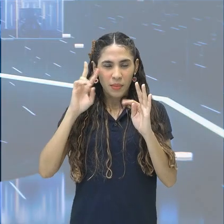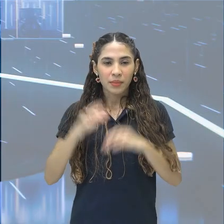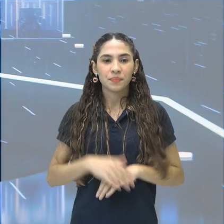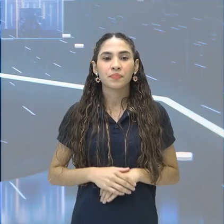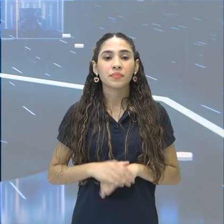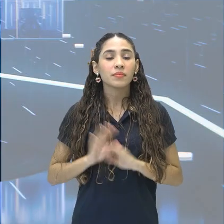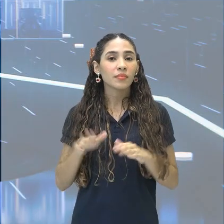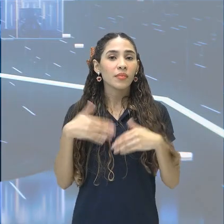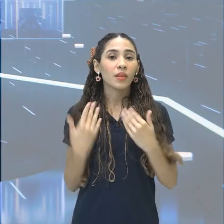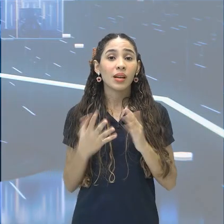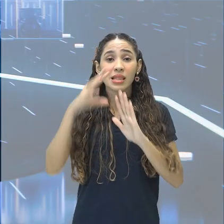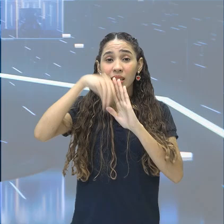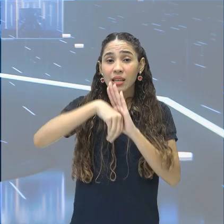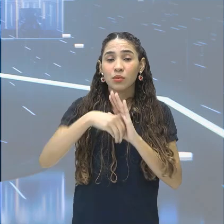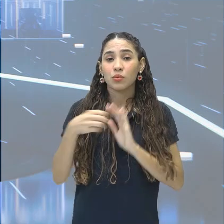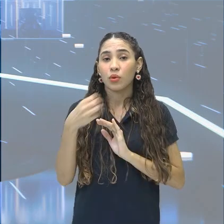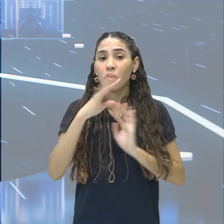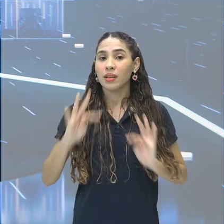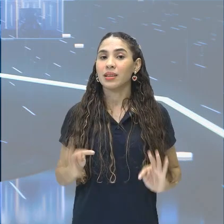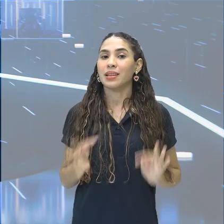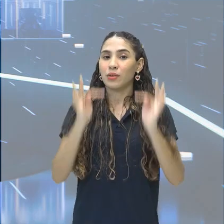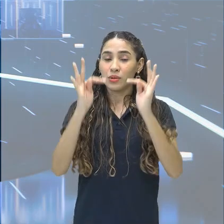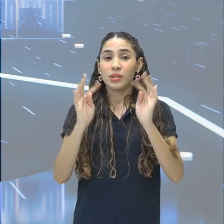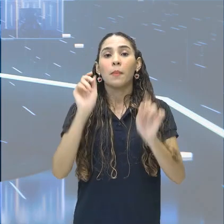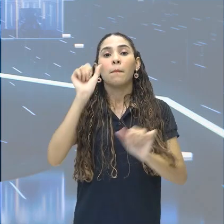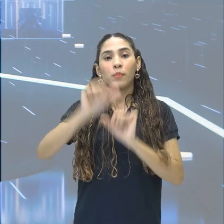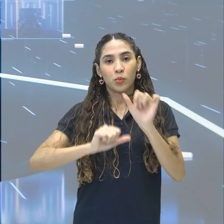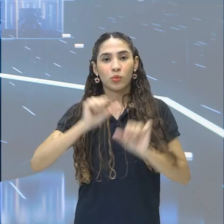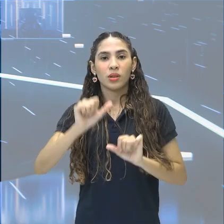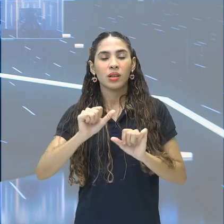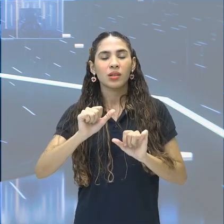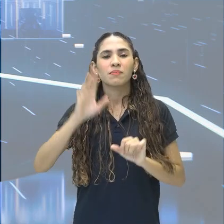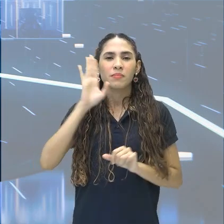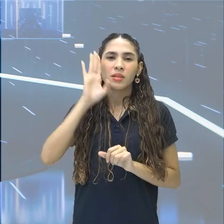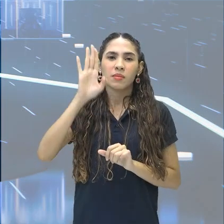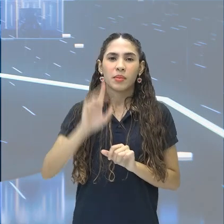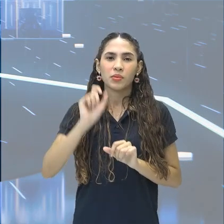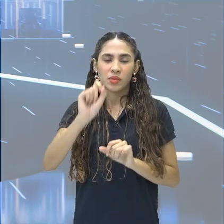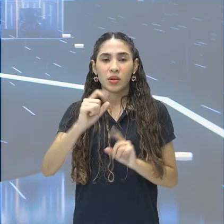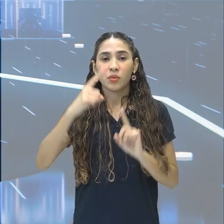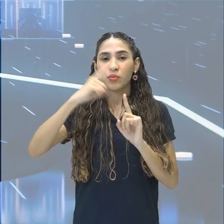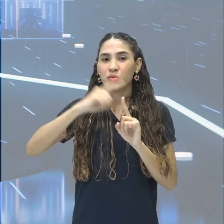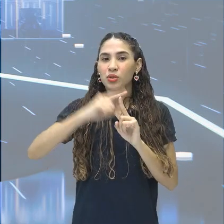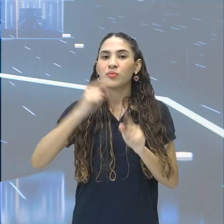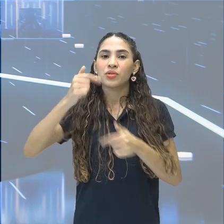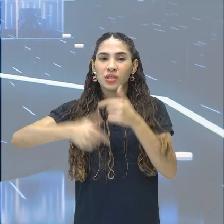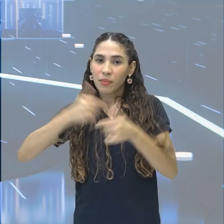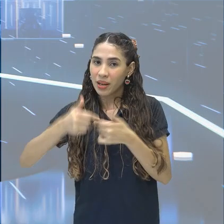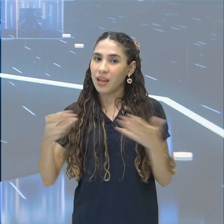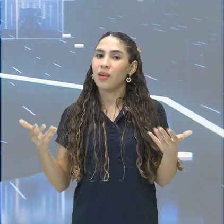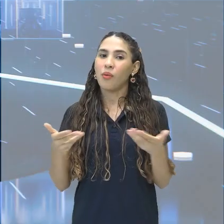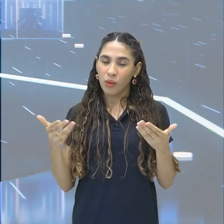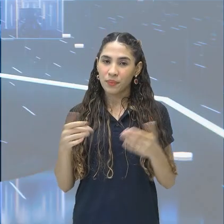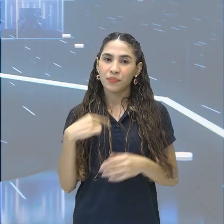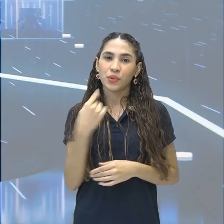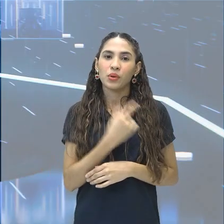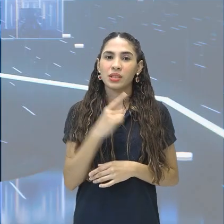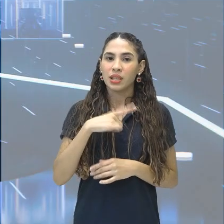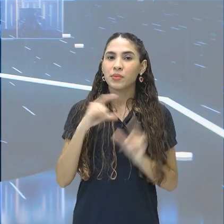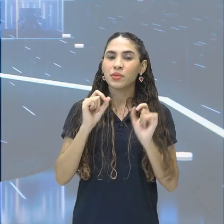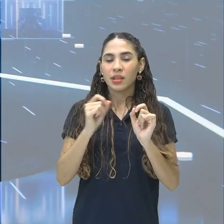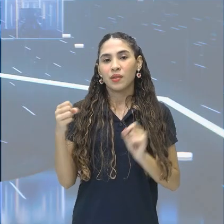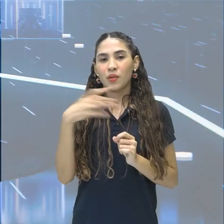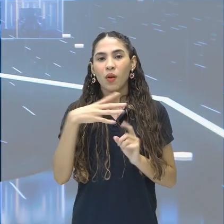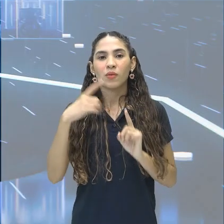aí, dentro das novas tecnologias, elas estão mudando, inclusive, as formas de trabalhar agora. Nós temos